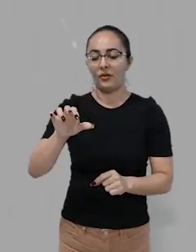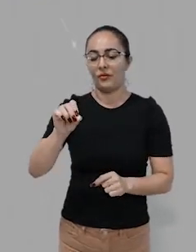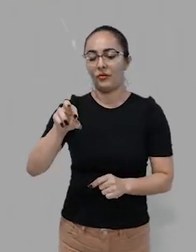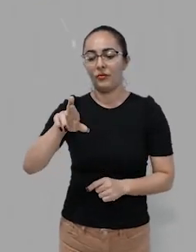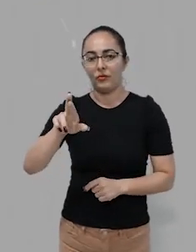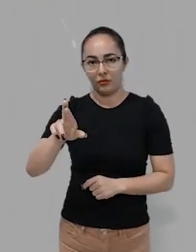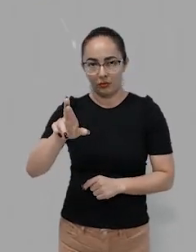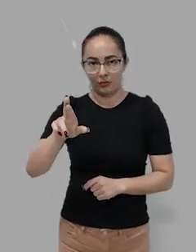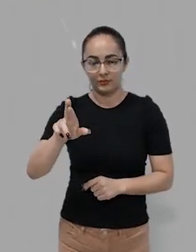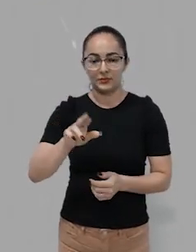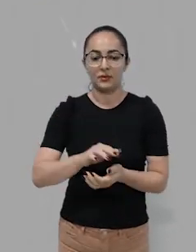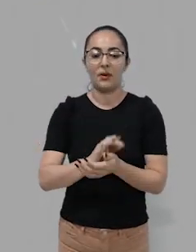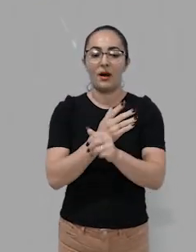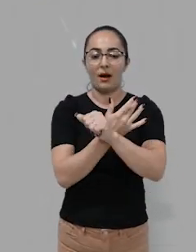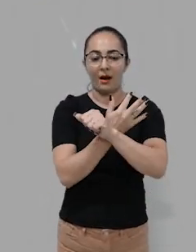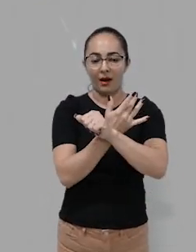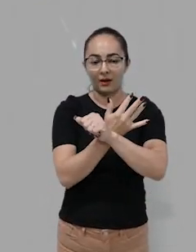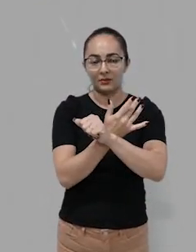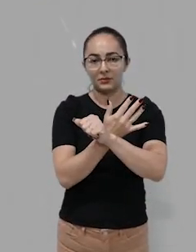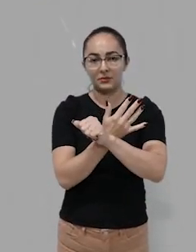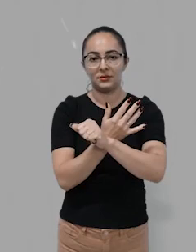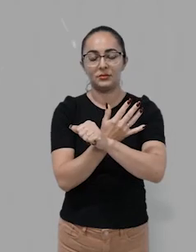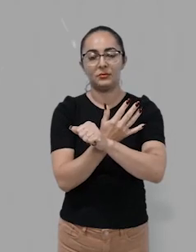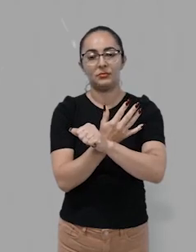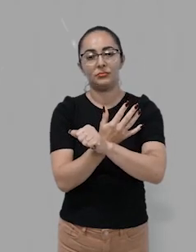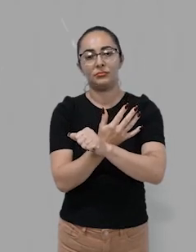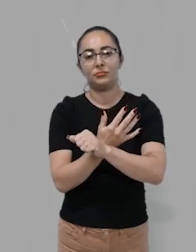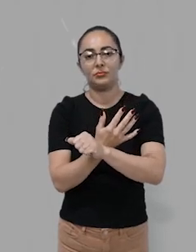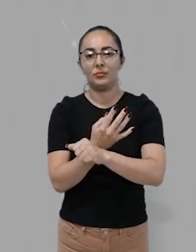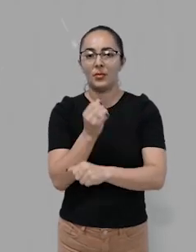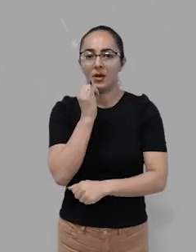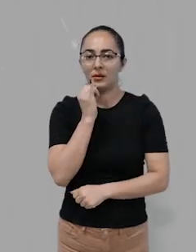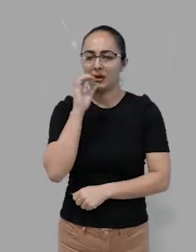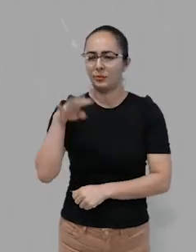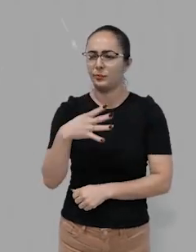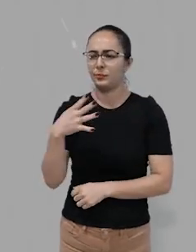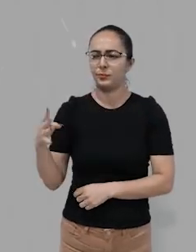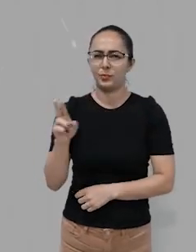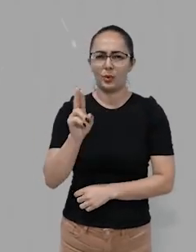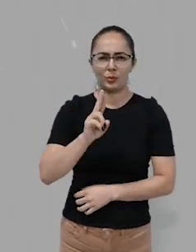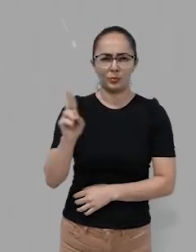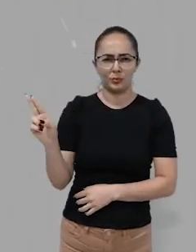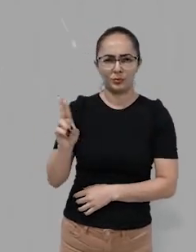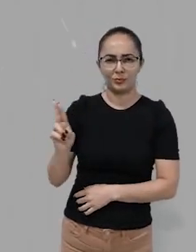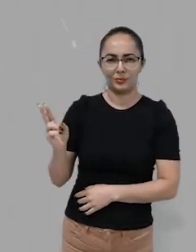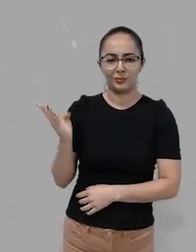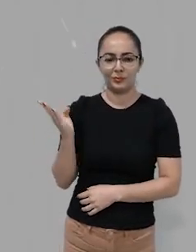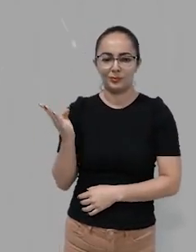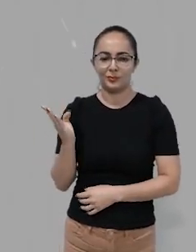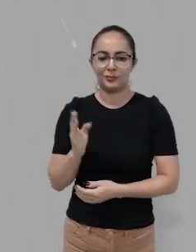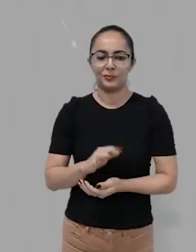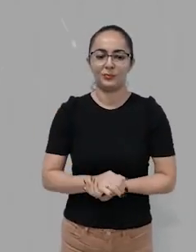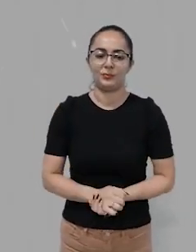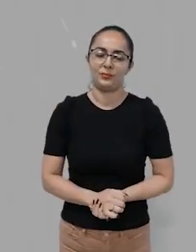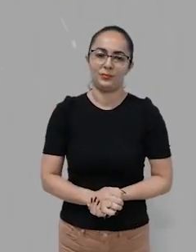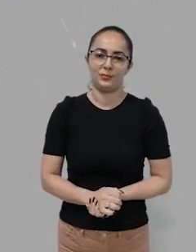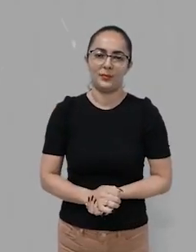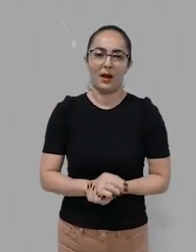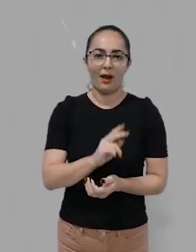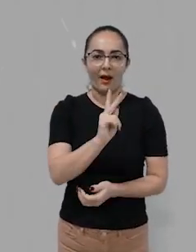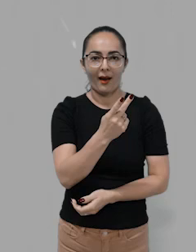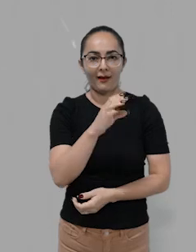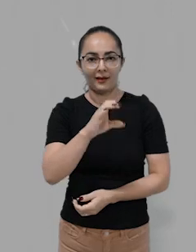ácido fluorídrico. HCl. Quem é o Cl? Cloro. Ácido